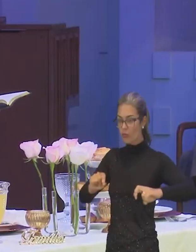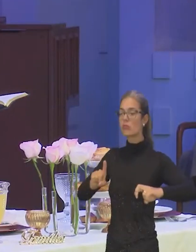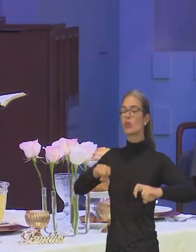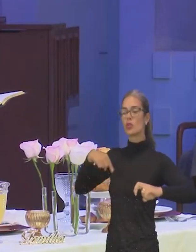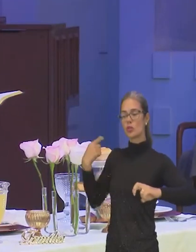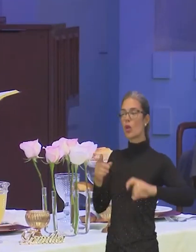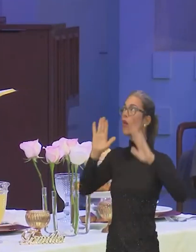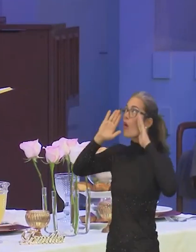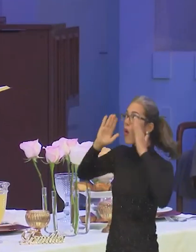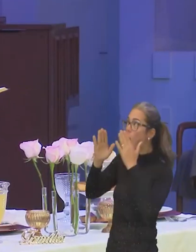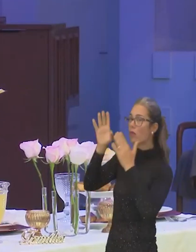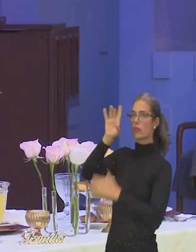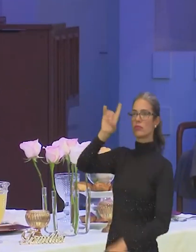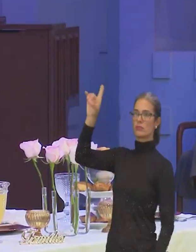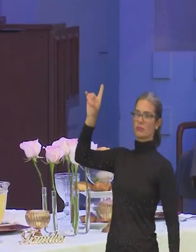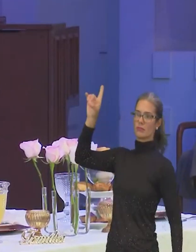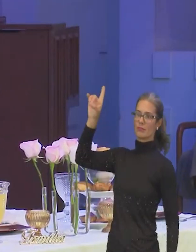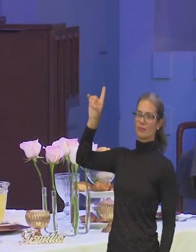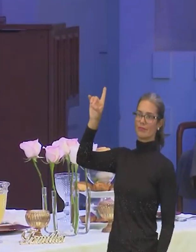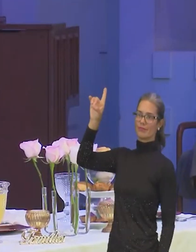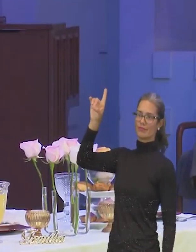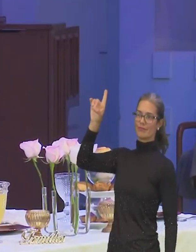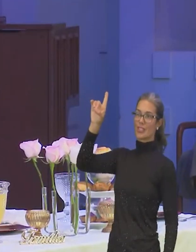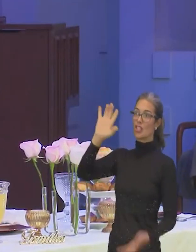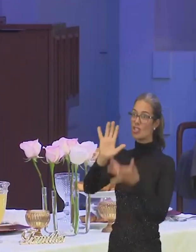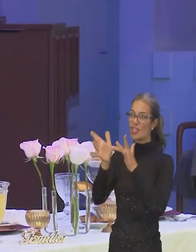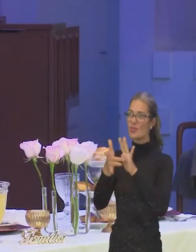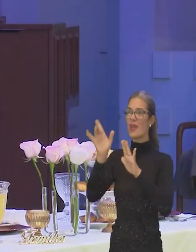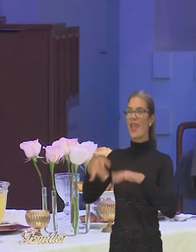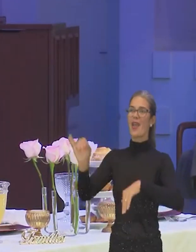centro, nós olhamos para Jesus aqui nesta casa.